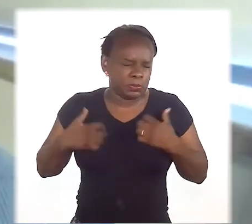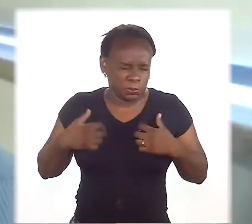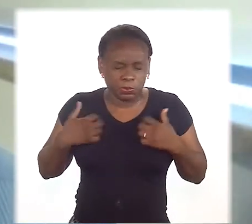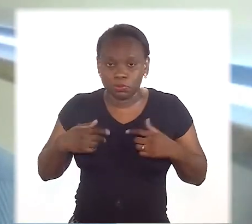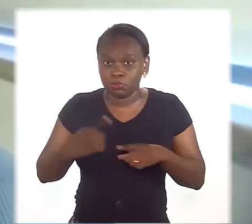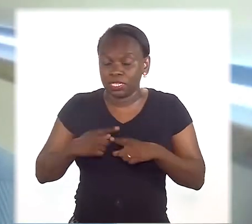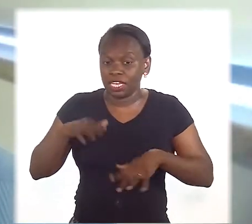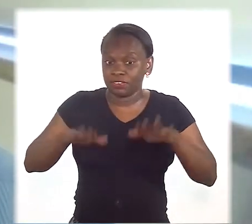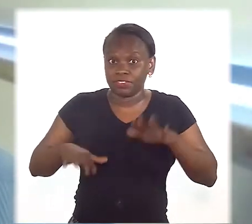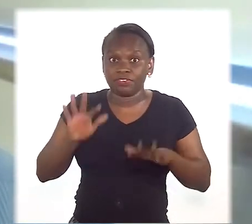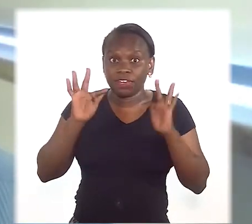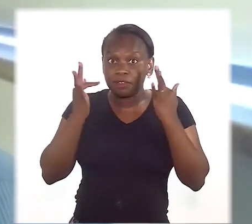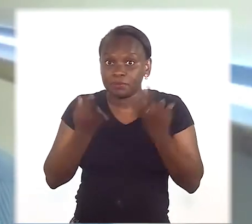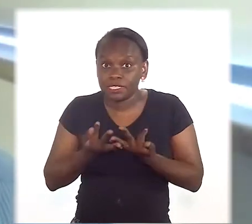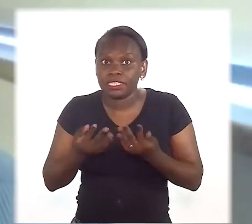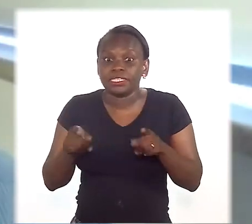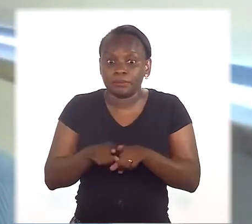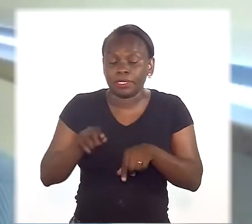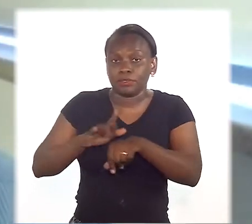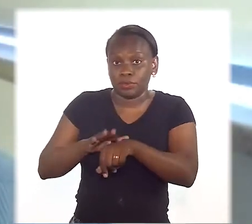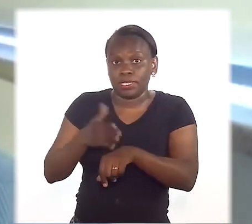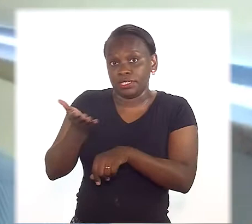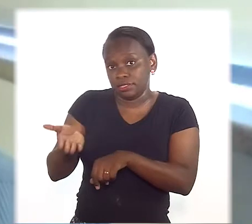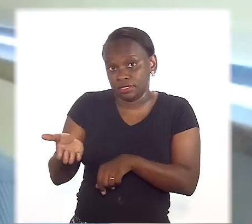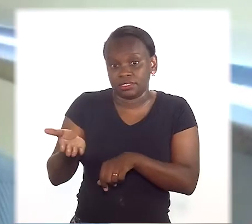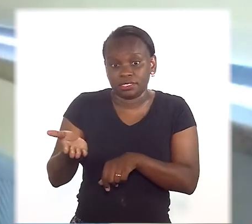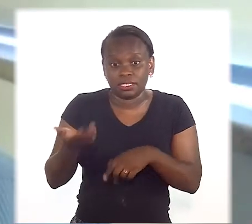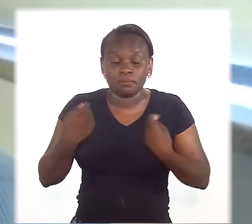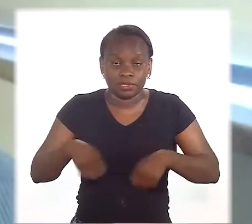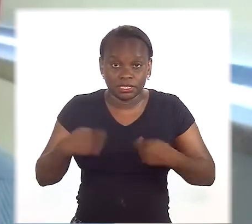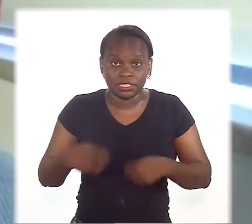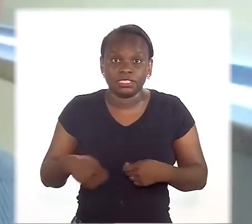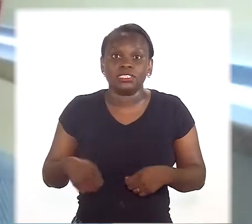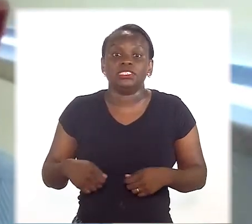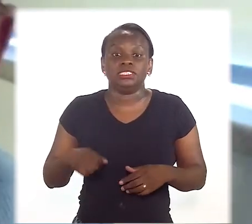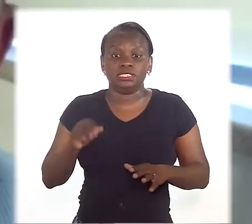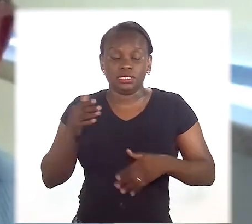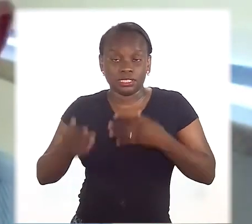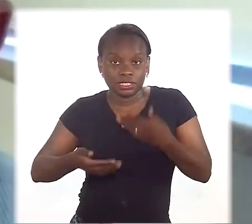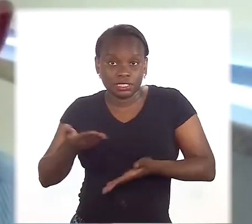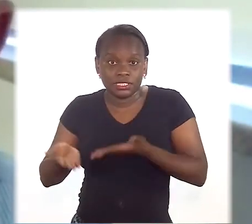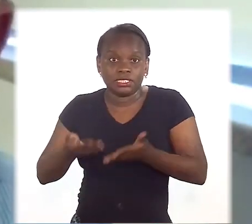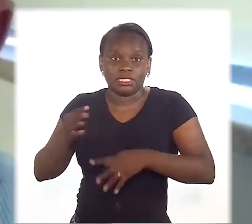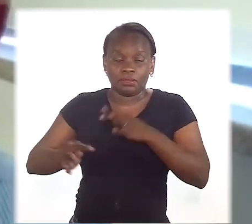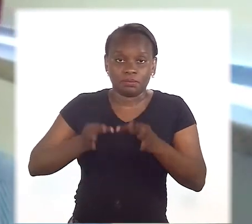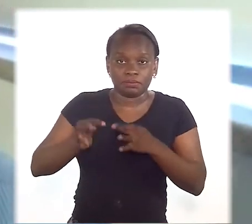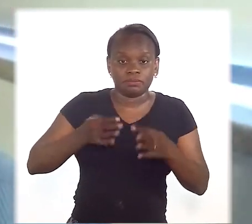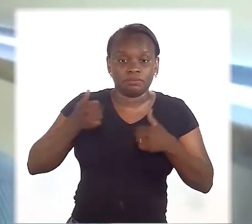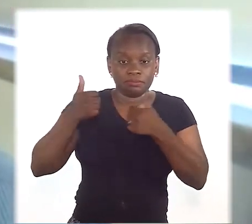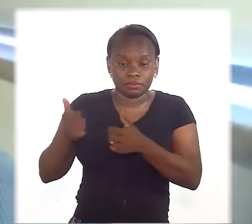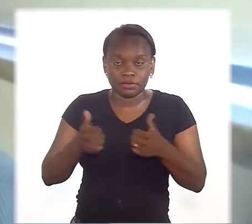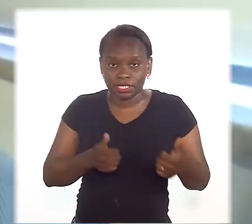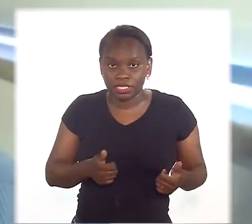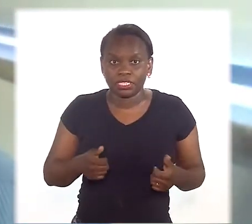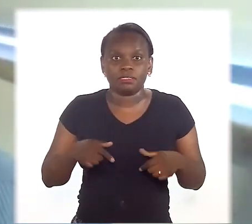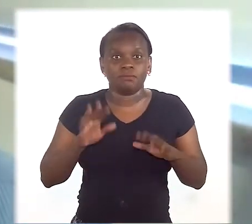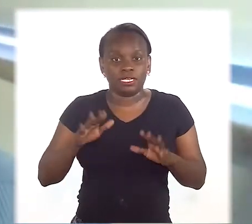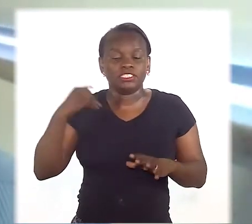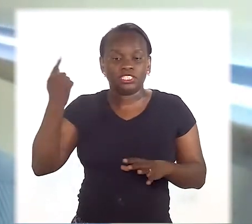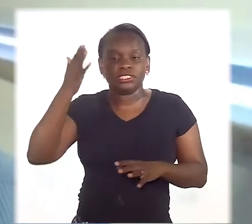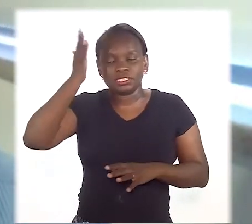raiva, porque um familiar também desenvolveu a doença, ela deve ser muito bem trabalhada, apesar de, obviamente,